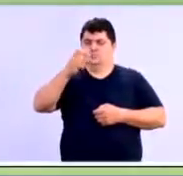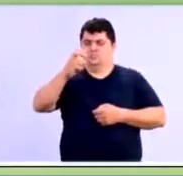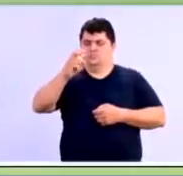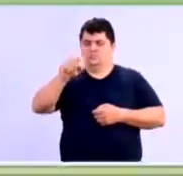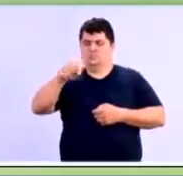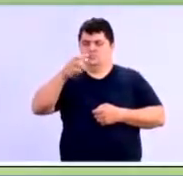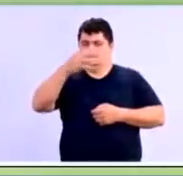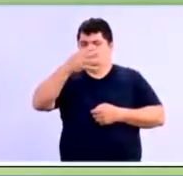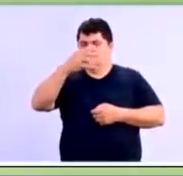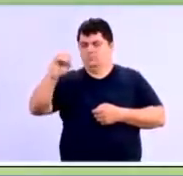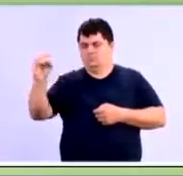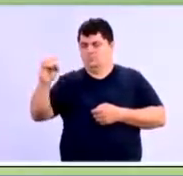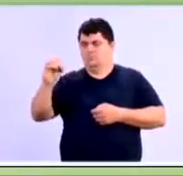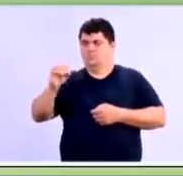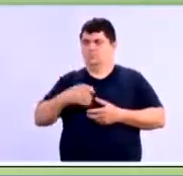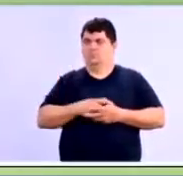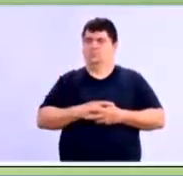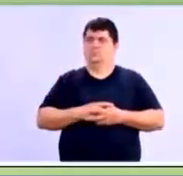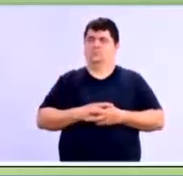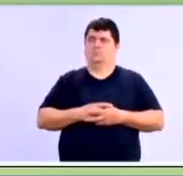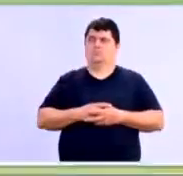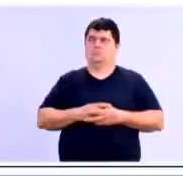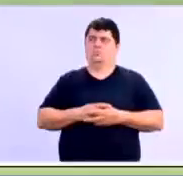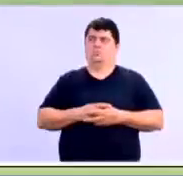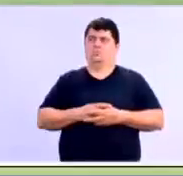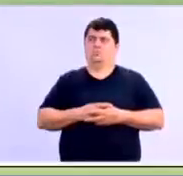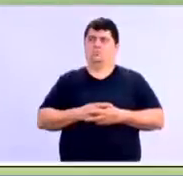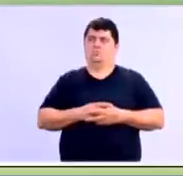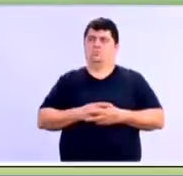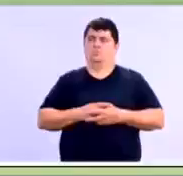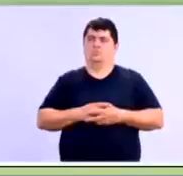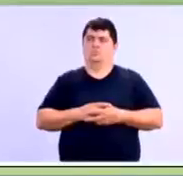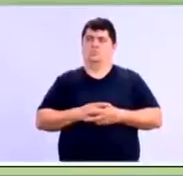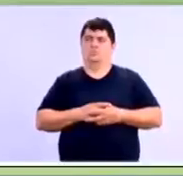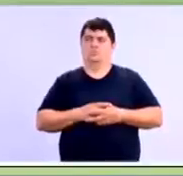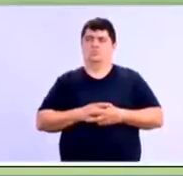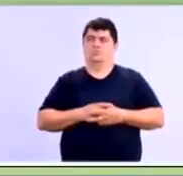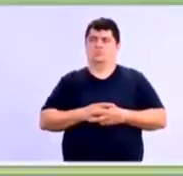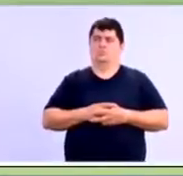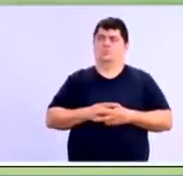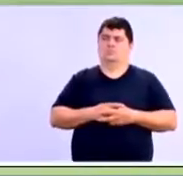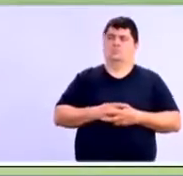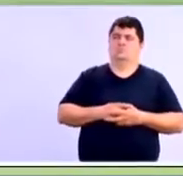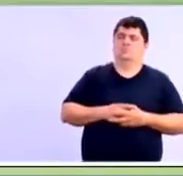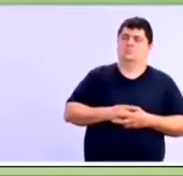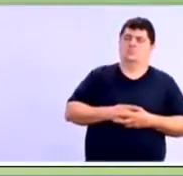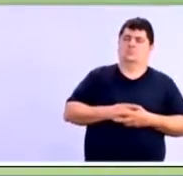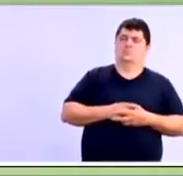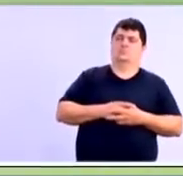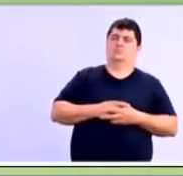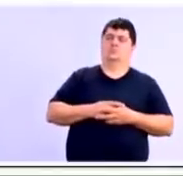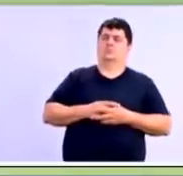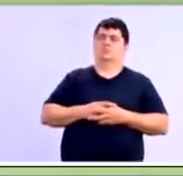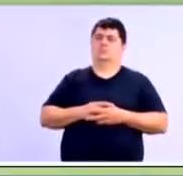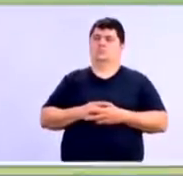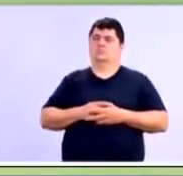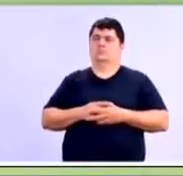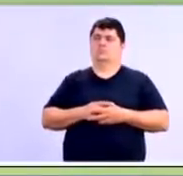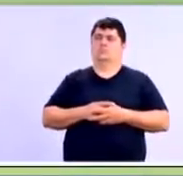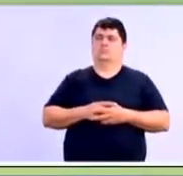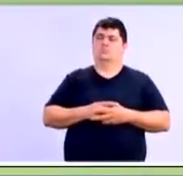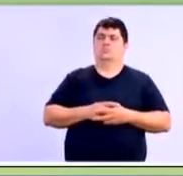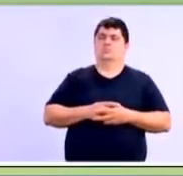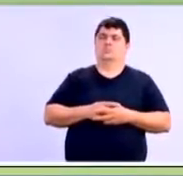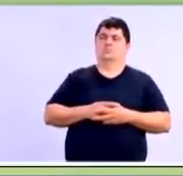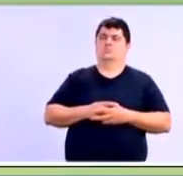75.400. 75.400, correto? Beleza? Tá aqui, ó. Pra gente não ter